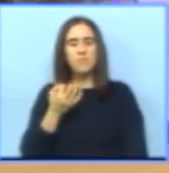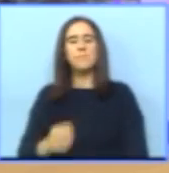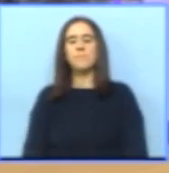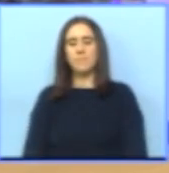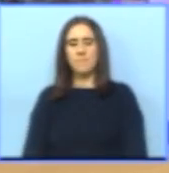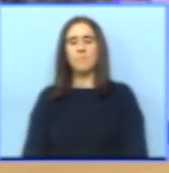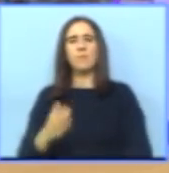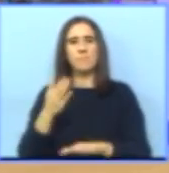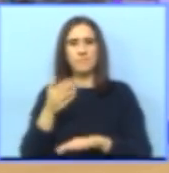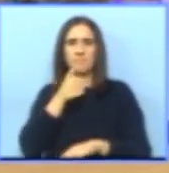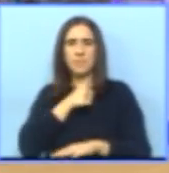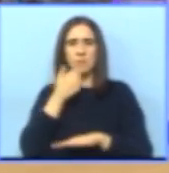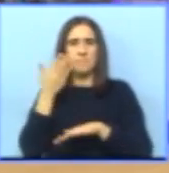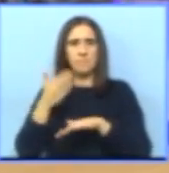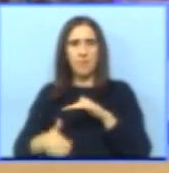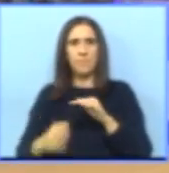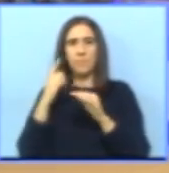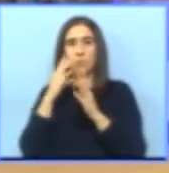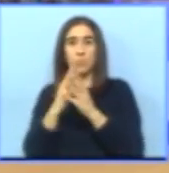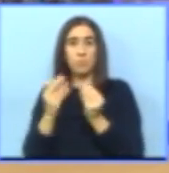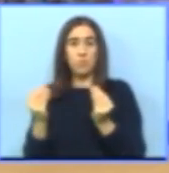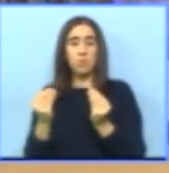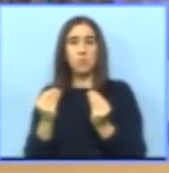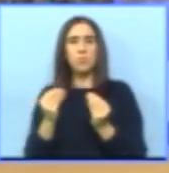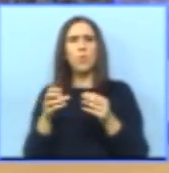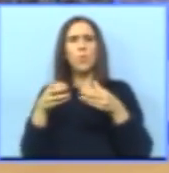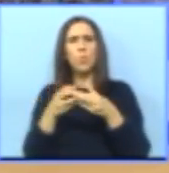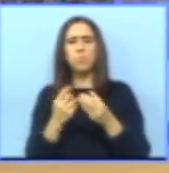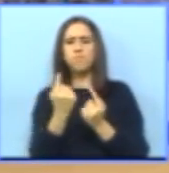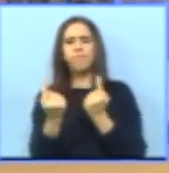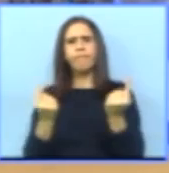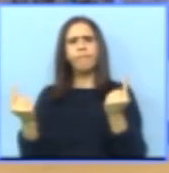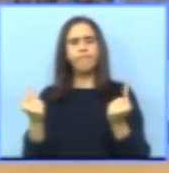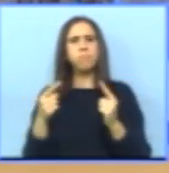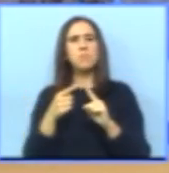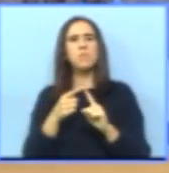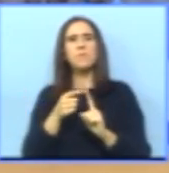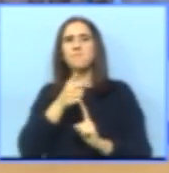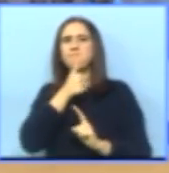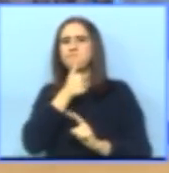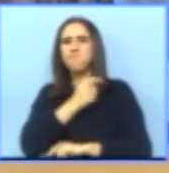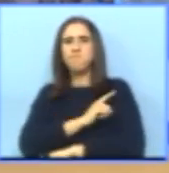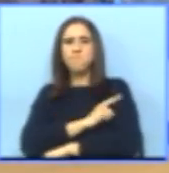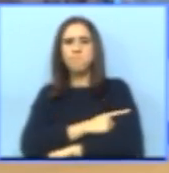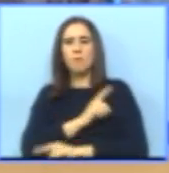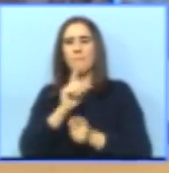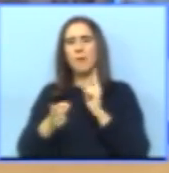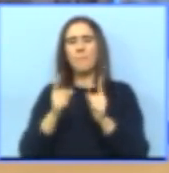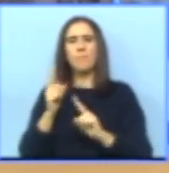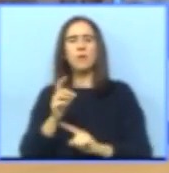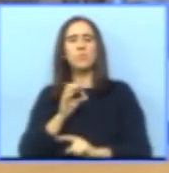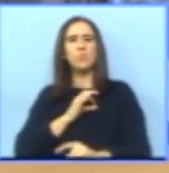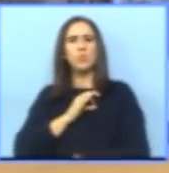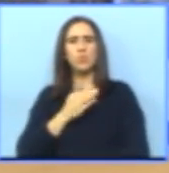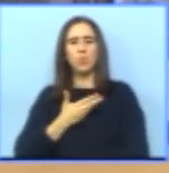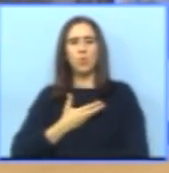certa altura, os japoneses estavam dispersos em grupos, havia domínios chefiados pelos senhores do Oimo, e